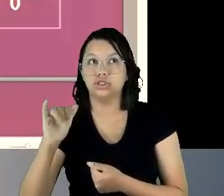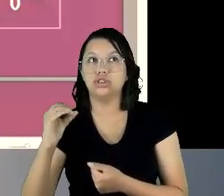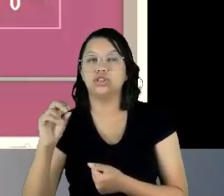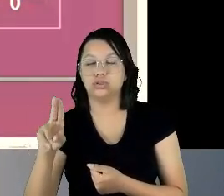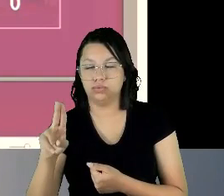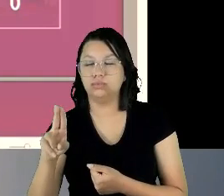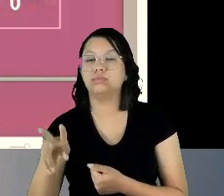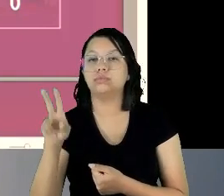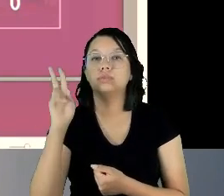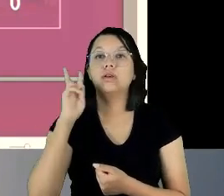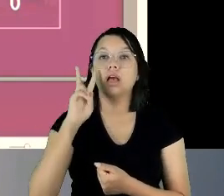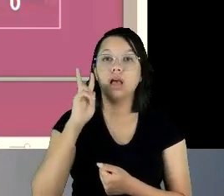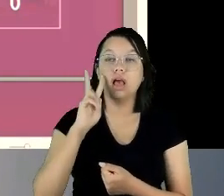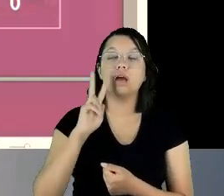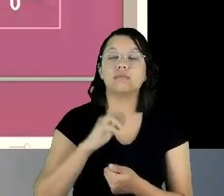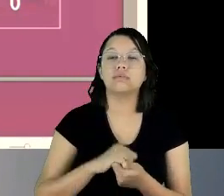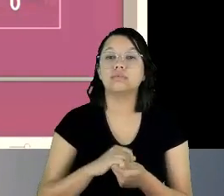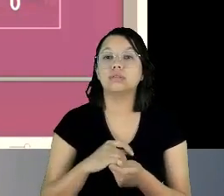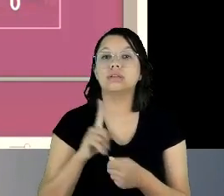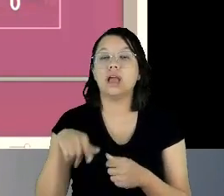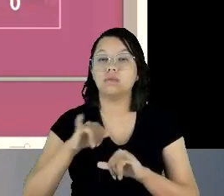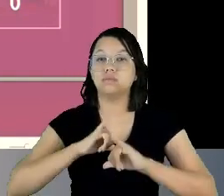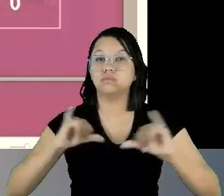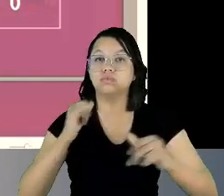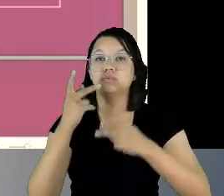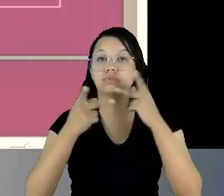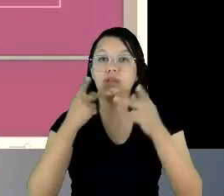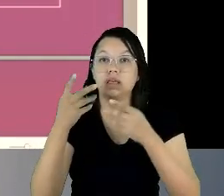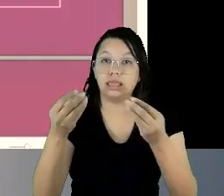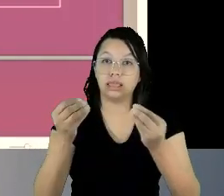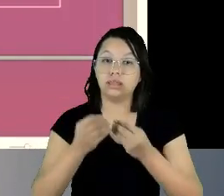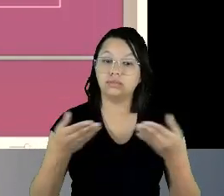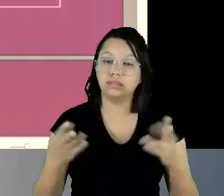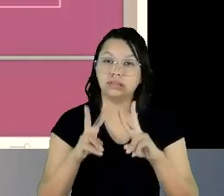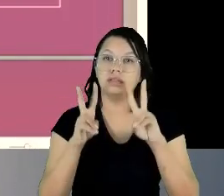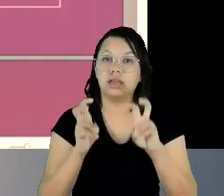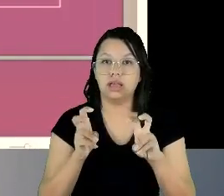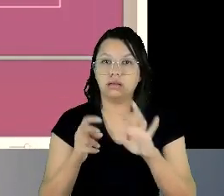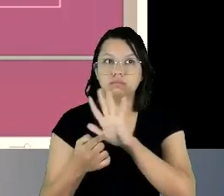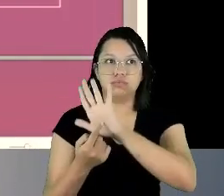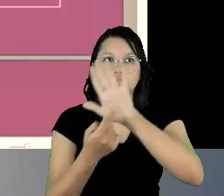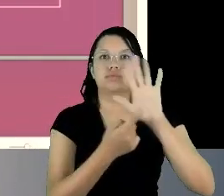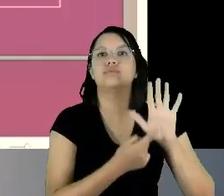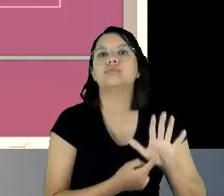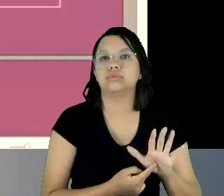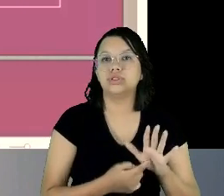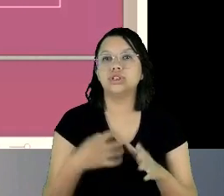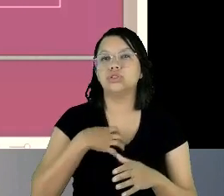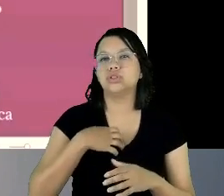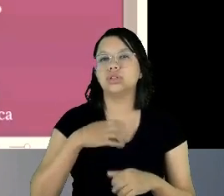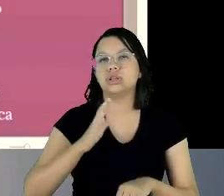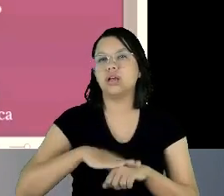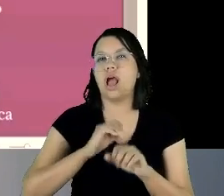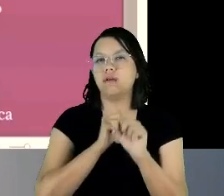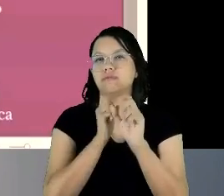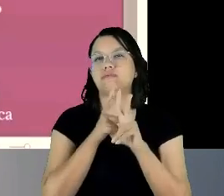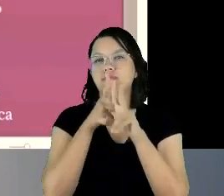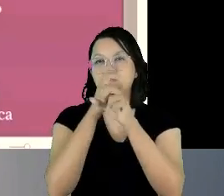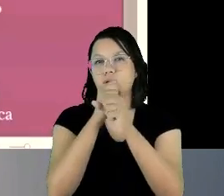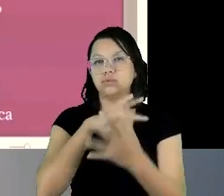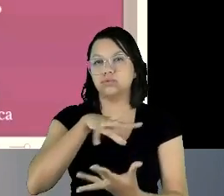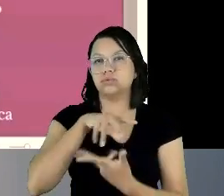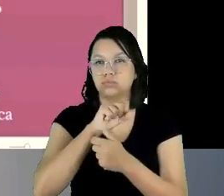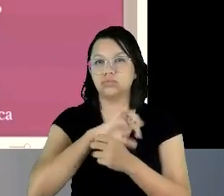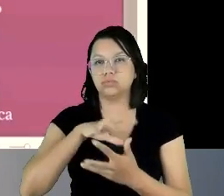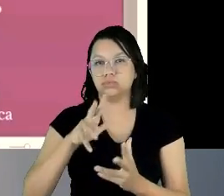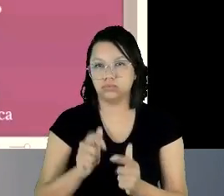e que é uma campanha que tem falado e trazido esse tema à tona de uma forma muito potente no mundo